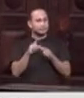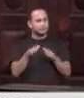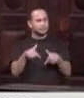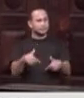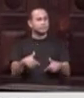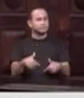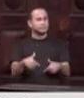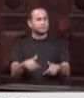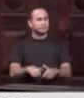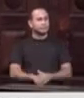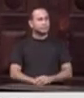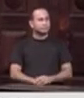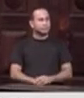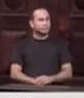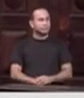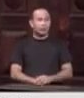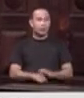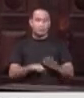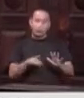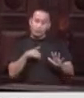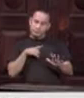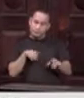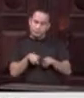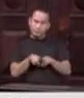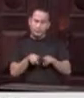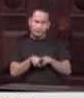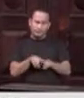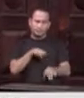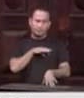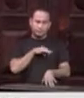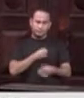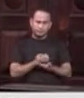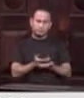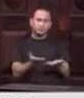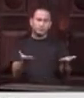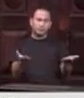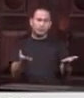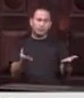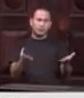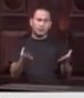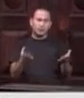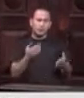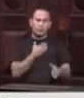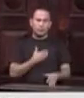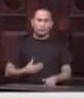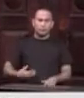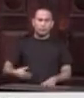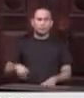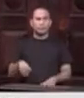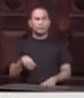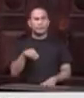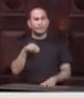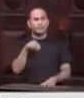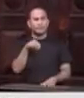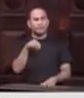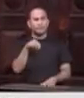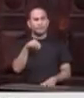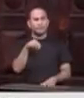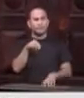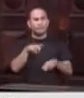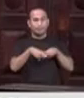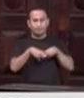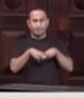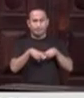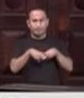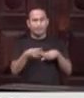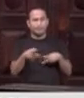tarefa? Ah, mas tem também policiais militares cedidos ao Poder Judiciário. Tem. Os